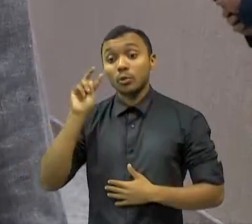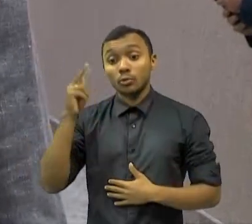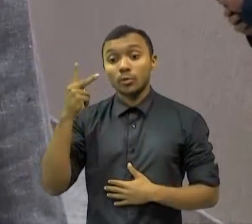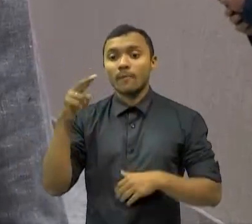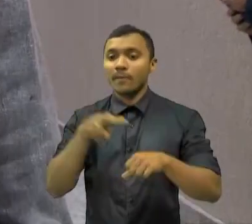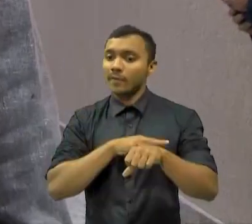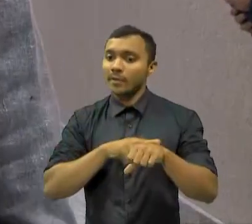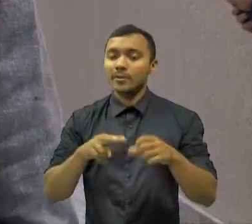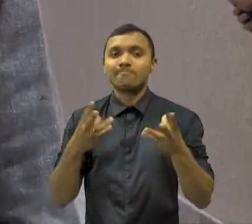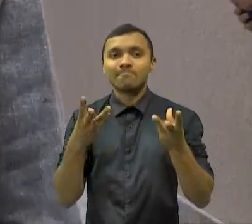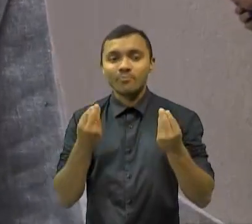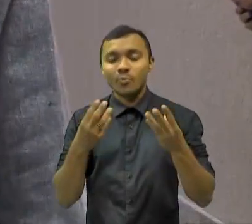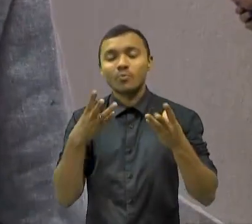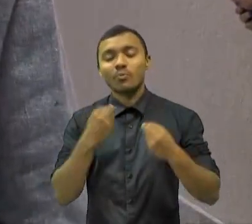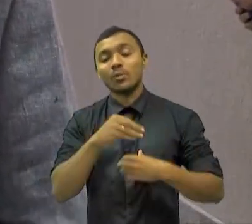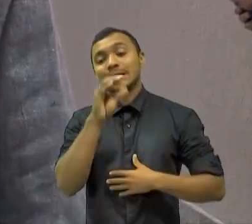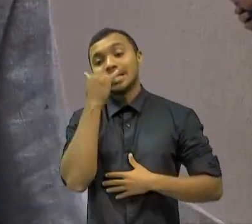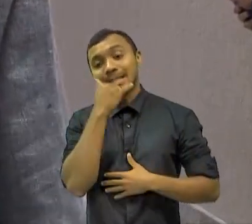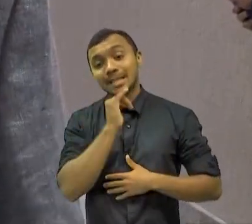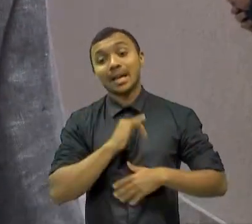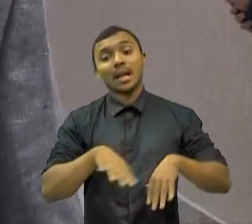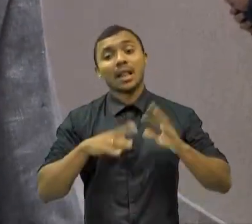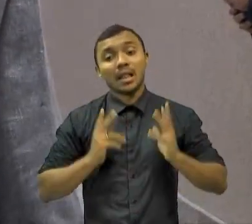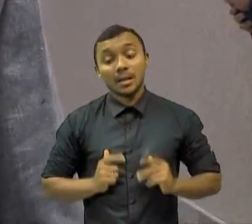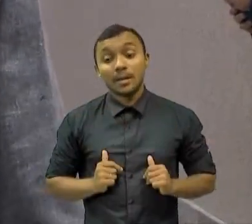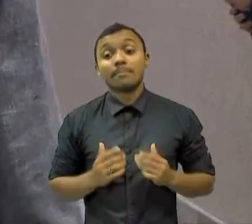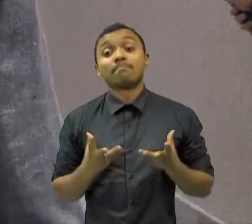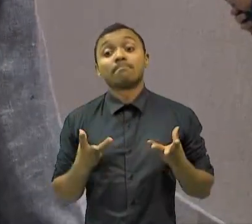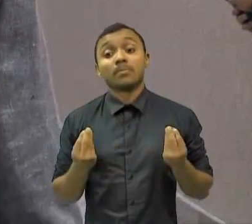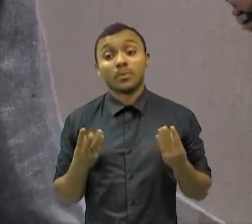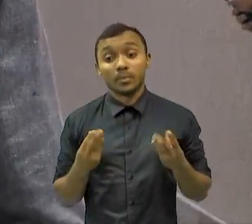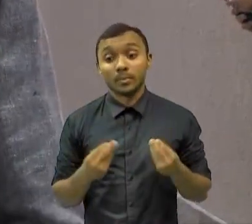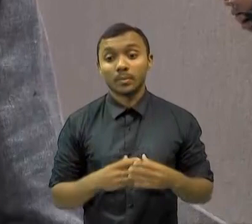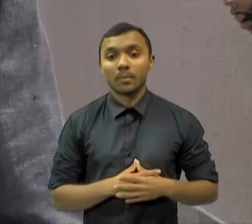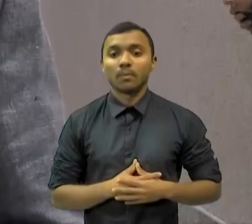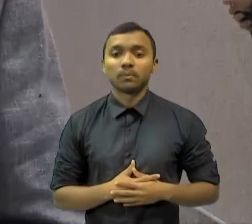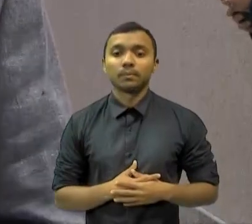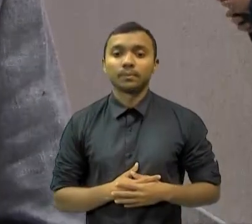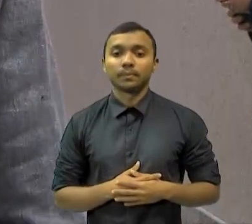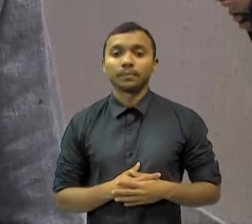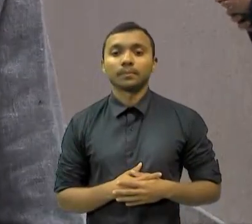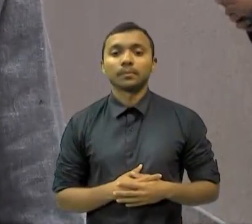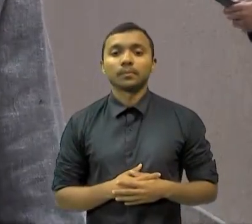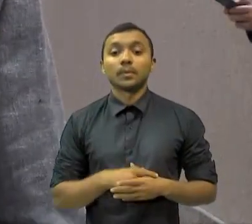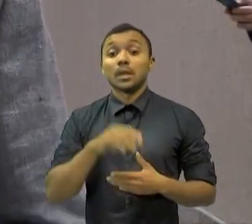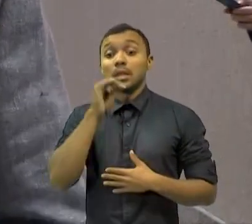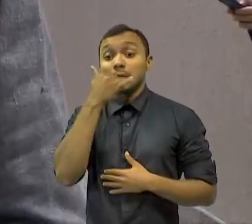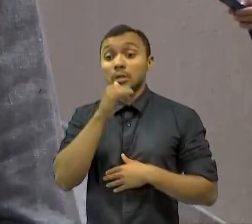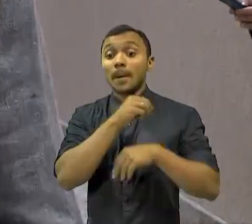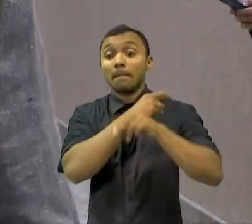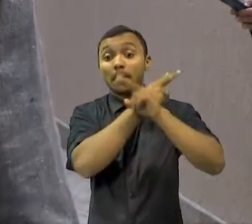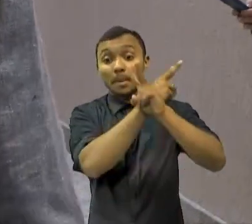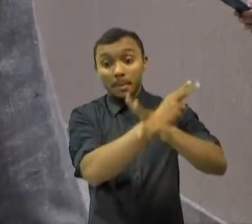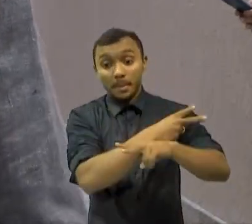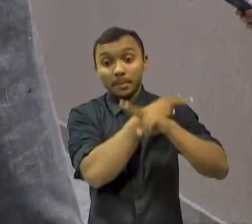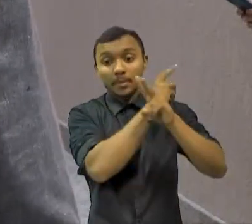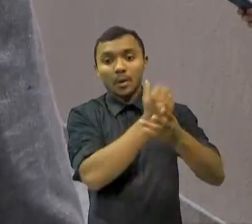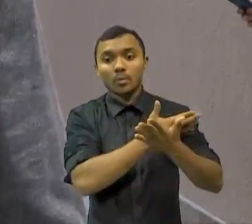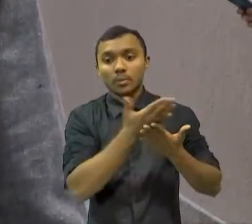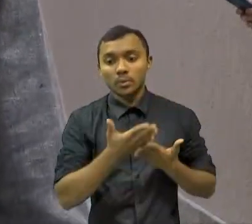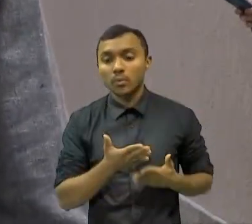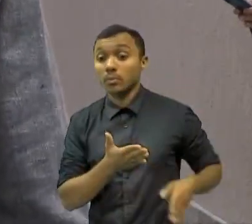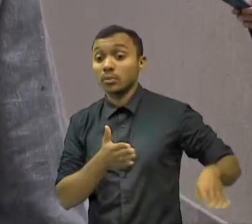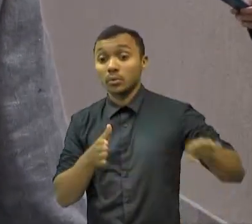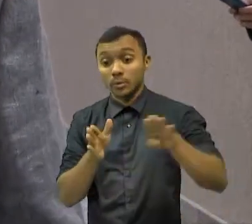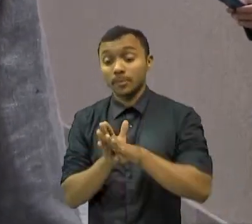energia renovável, mas muita, muito mais do que nós temos hoje. As eólicas offshore estão vindo para se implantar,